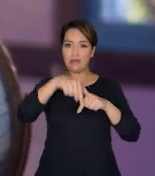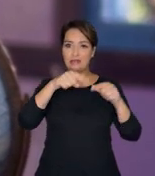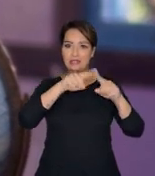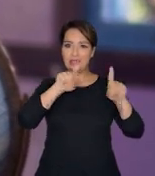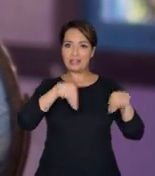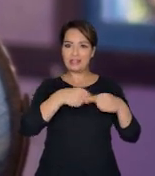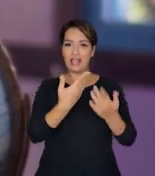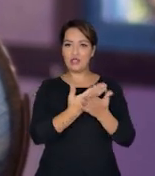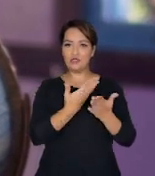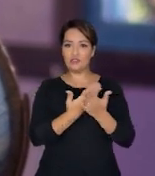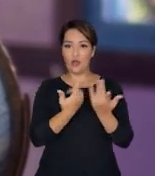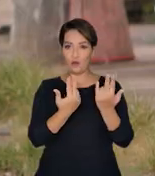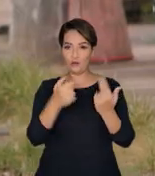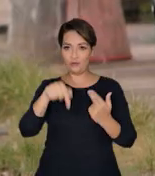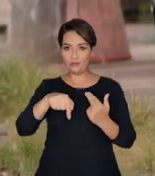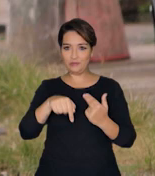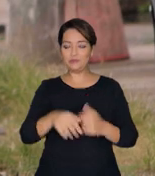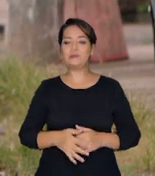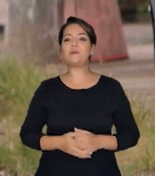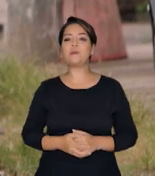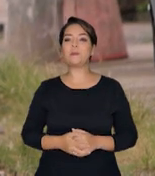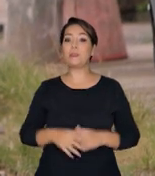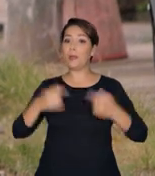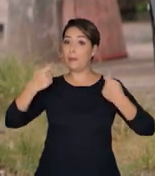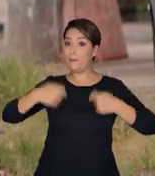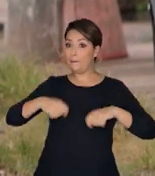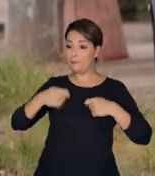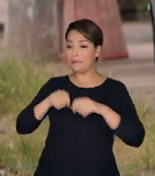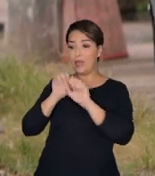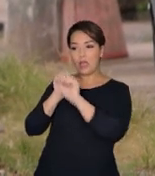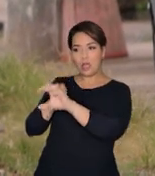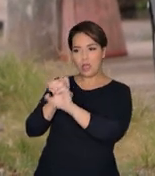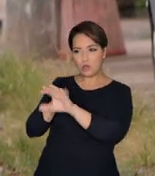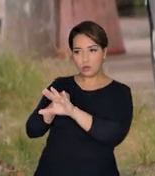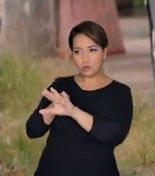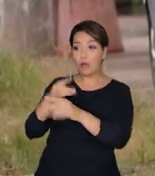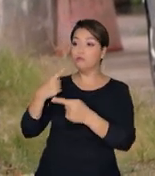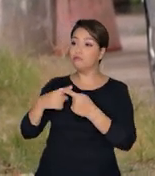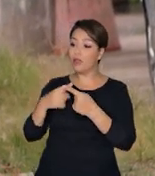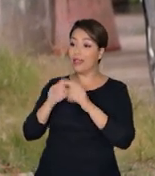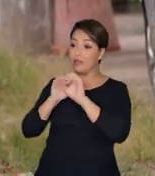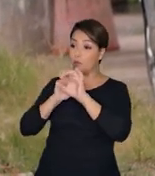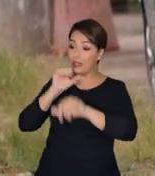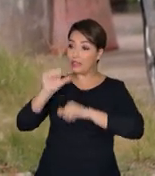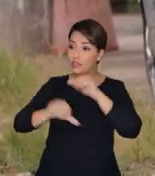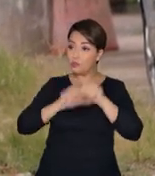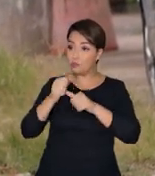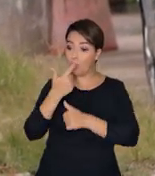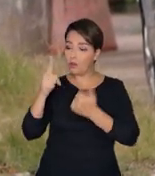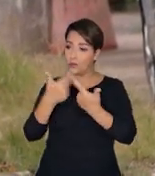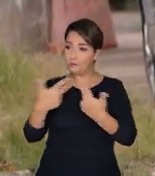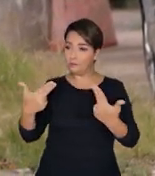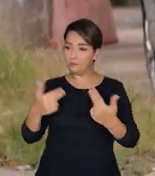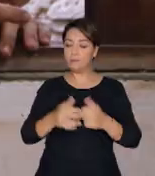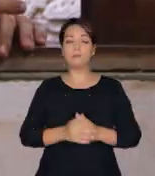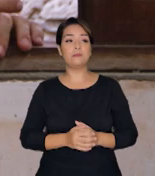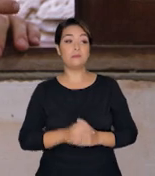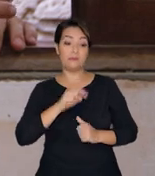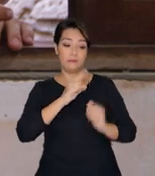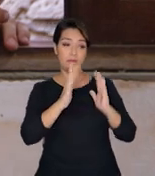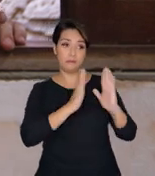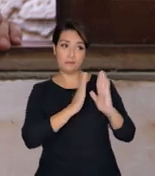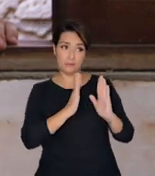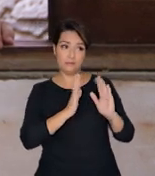sala como essa. Você tem que educar. Com a educação, é a transformação para outras coisas. O período